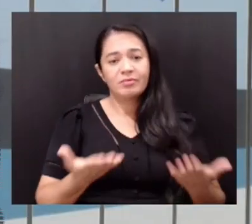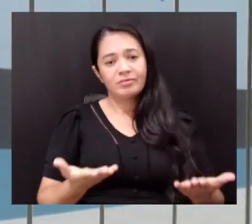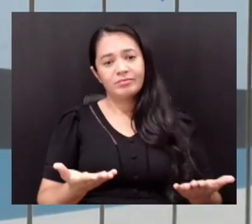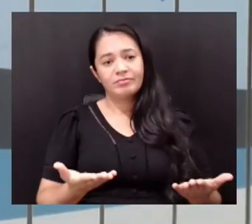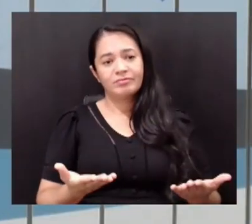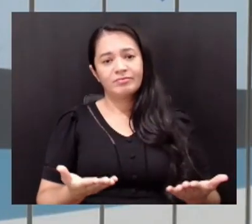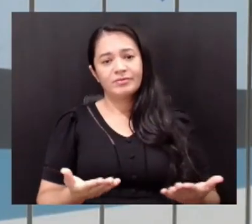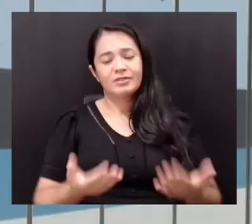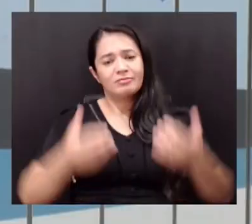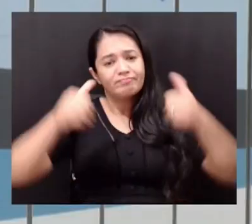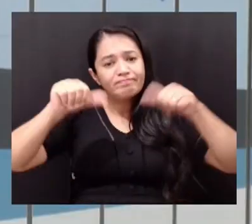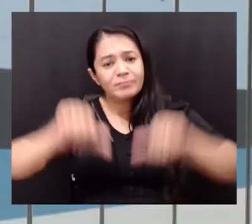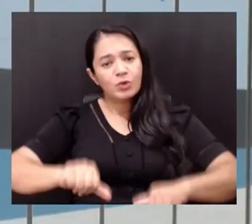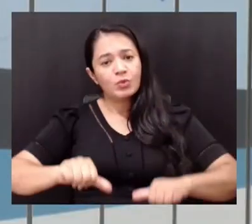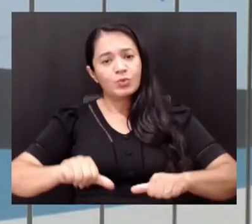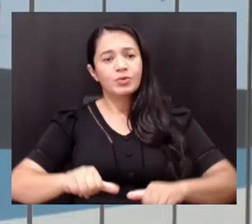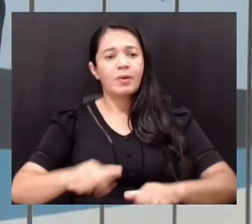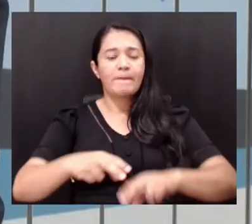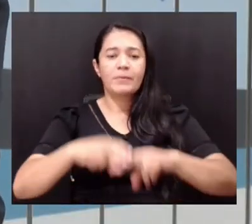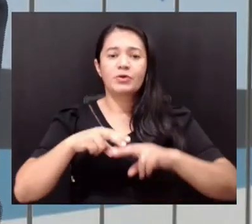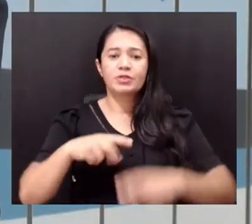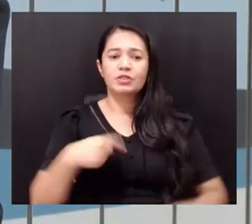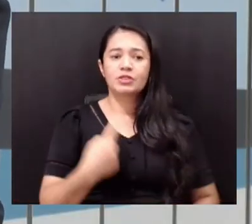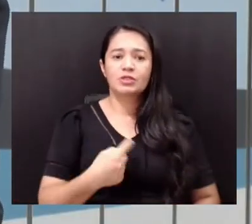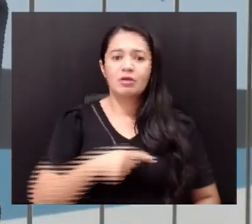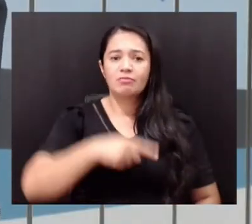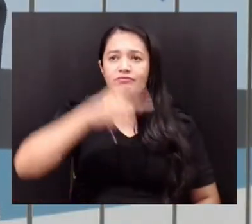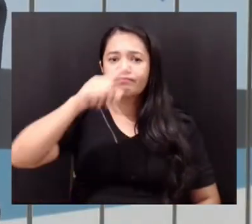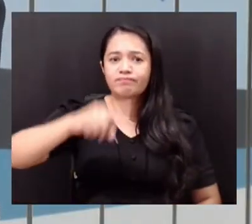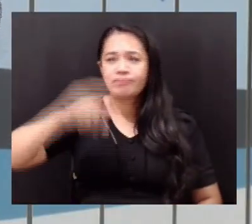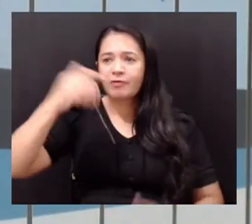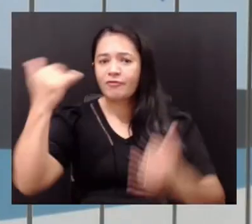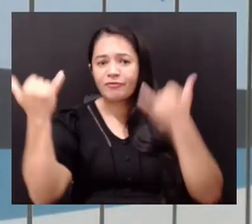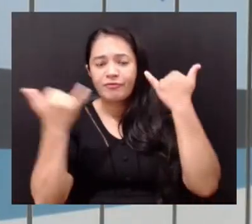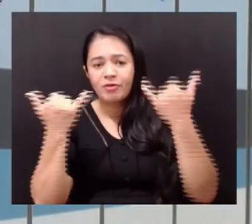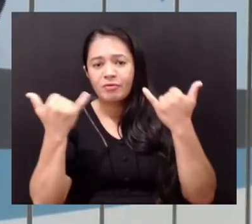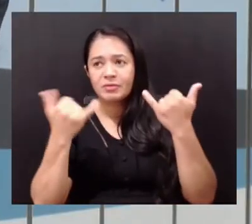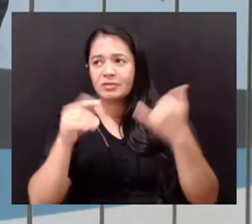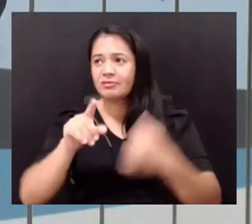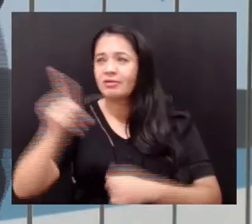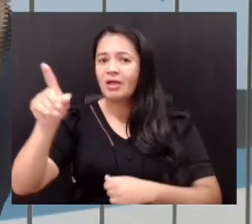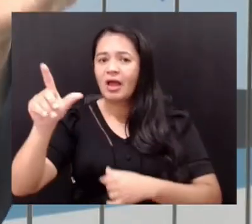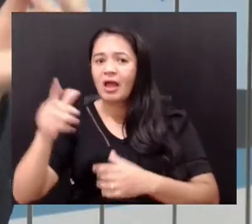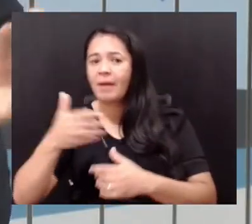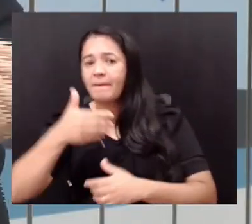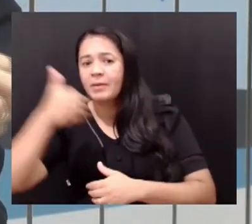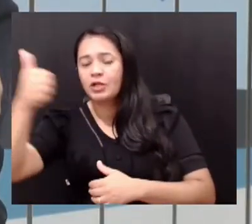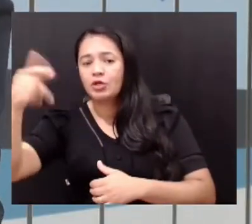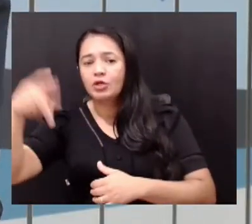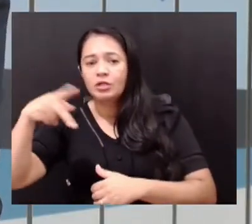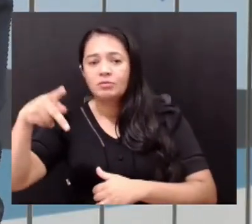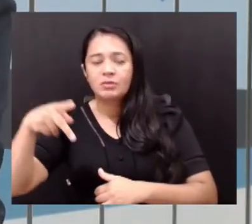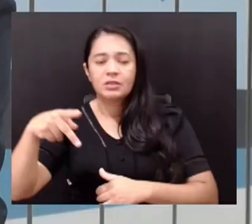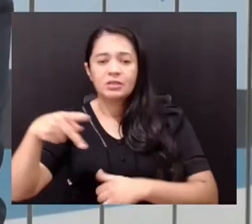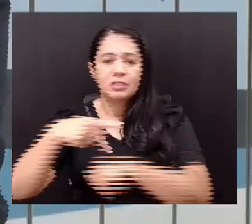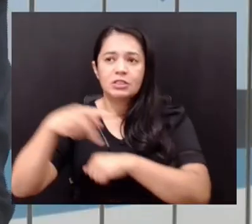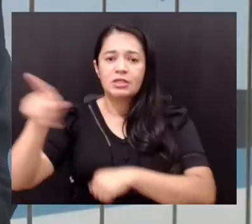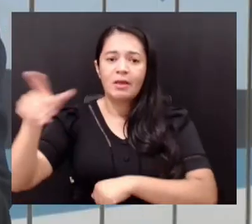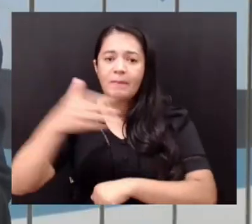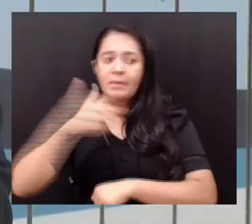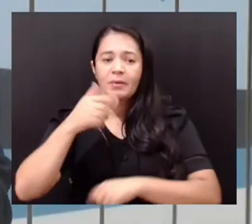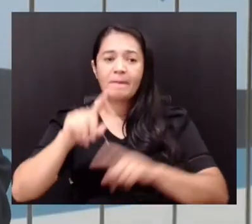isso a gente pega tantos dados, a gente vê a Europa melhorando e o Brasil e as Américas